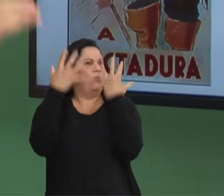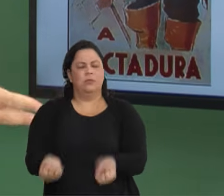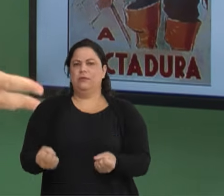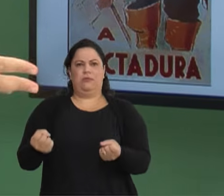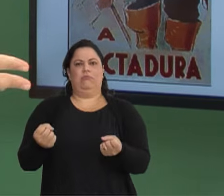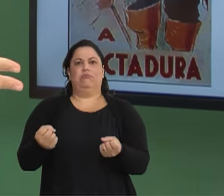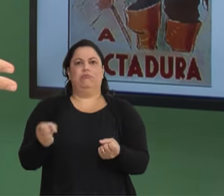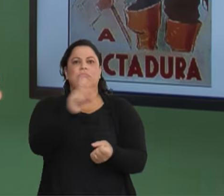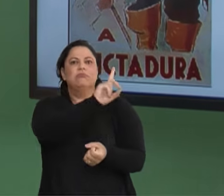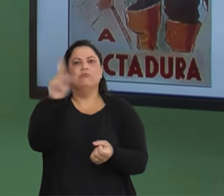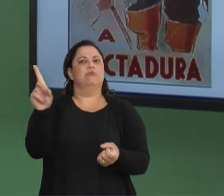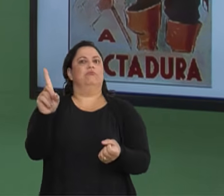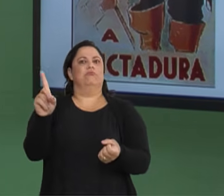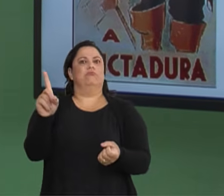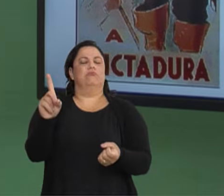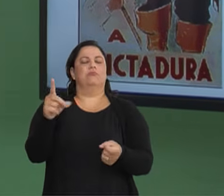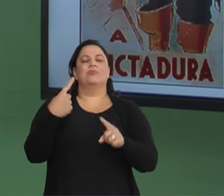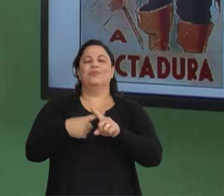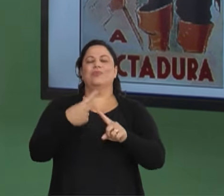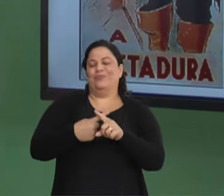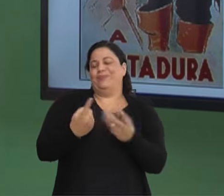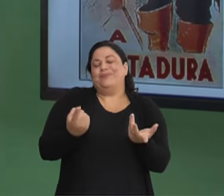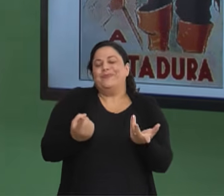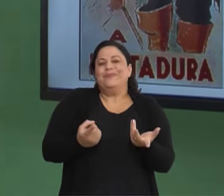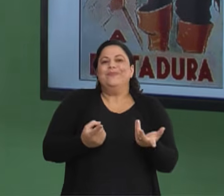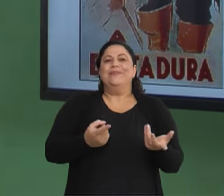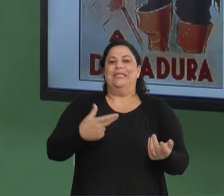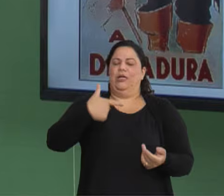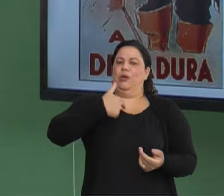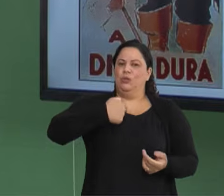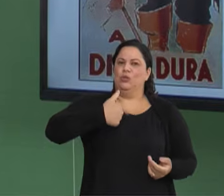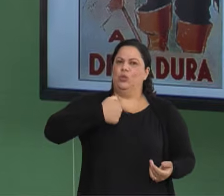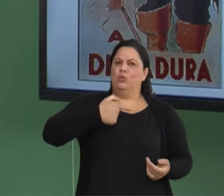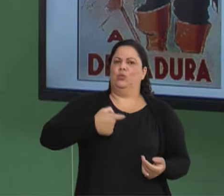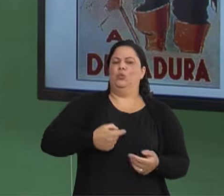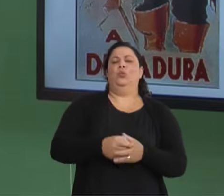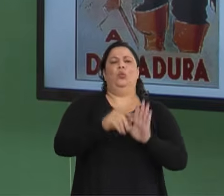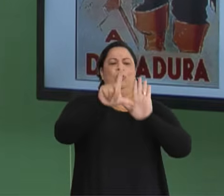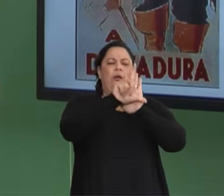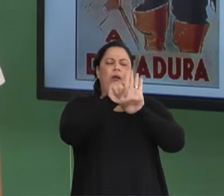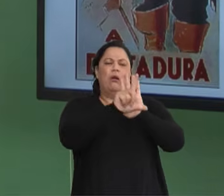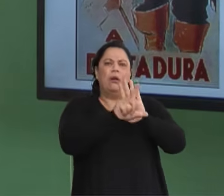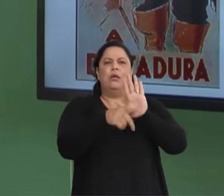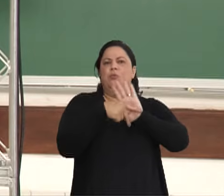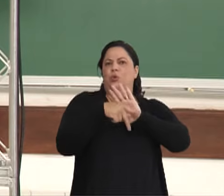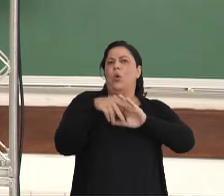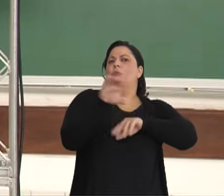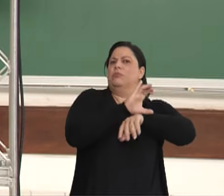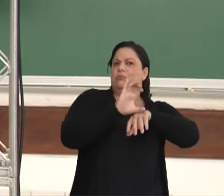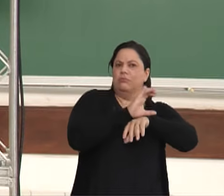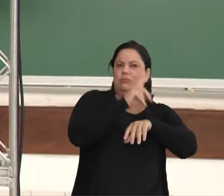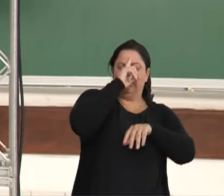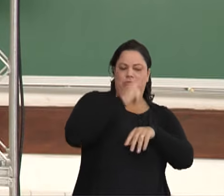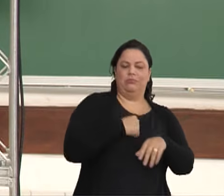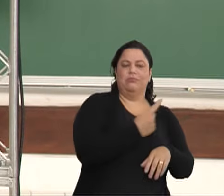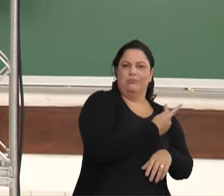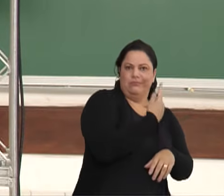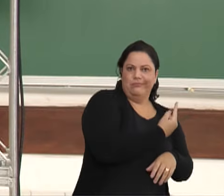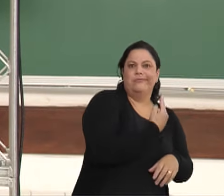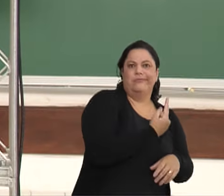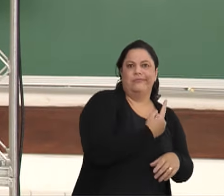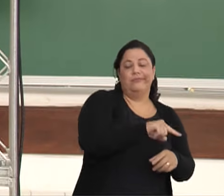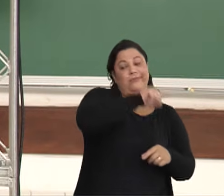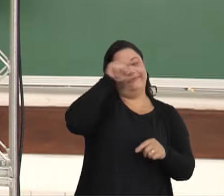ditando as leis. E isso seria prejudicial para o Brasil. Por isso a luta de São Paulo e esse cartaz bem importante,